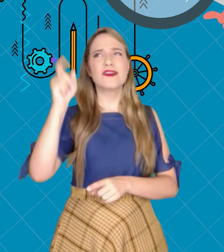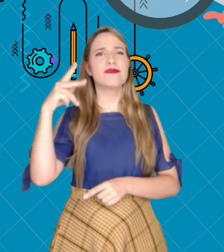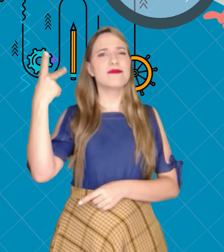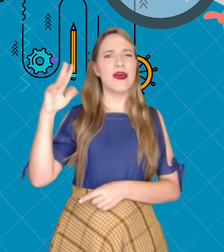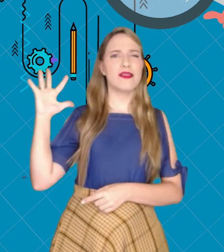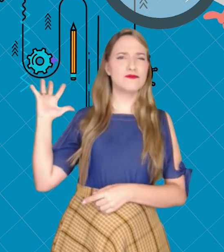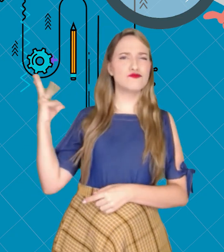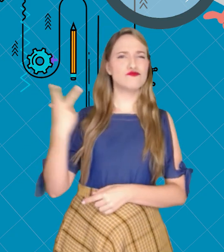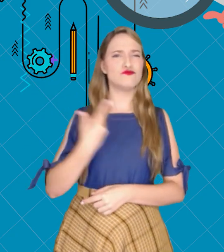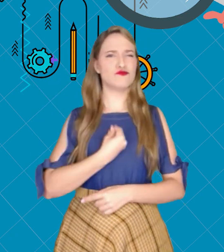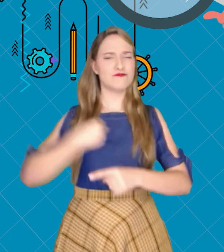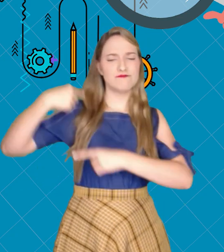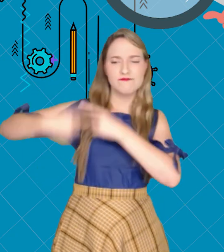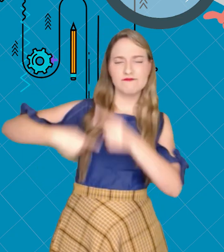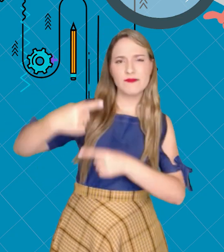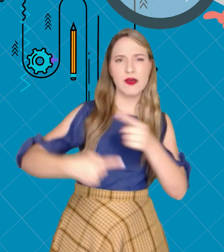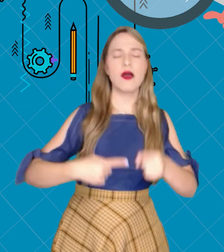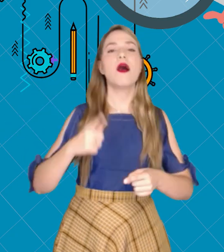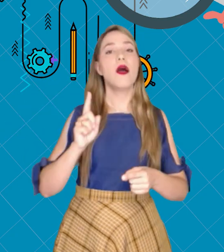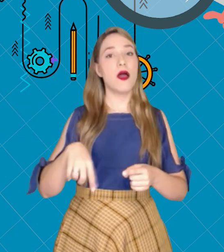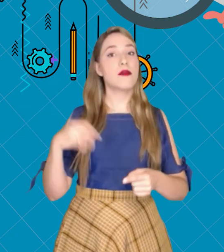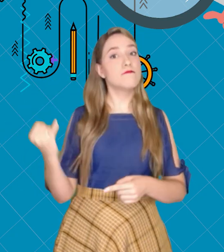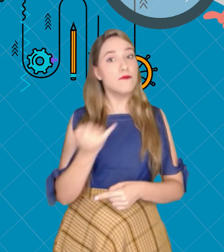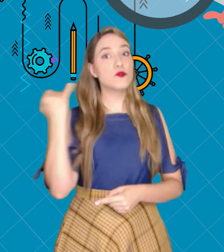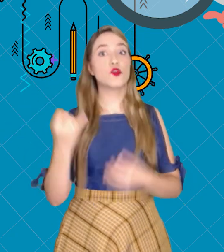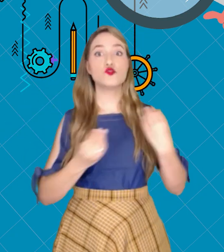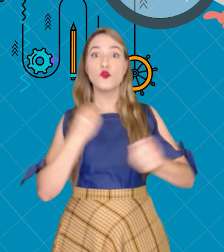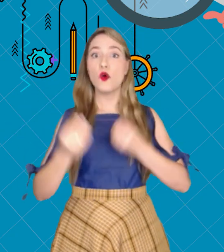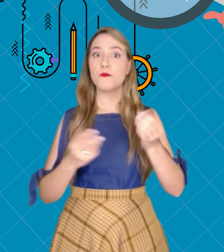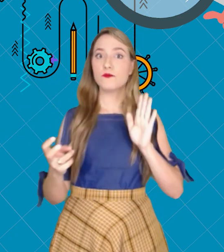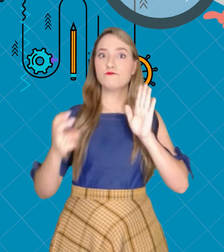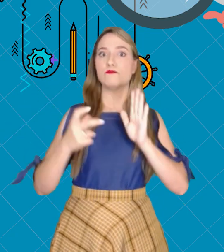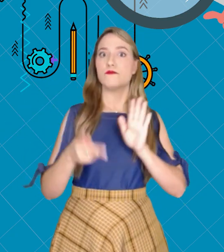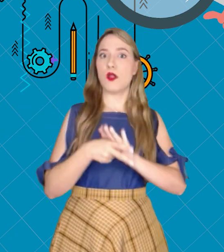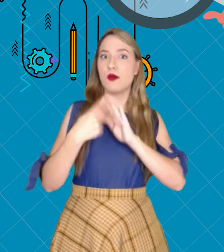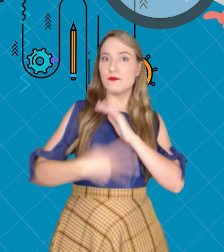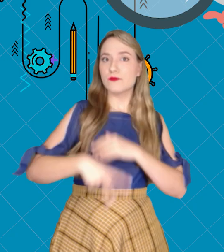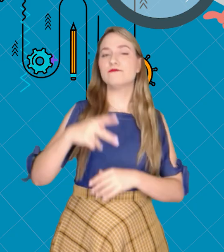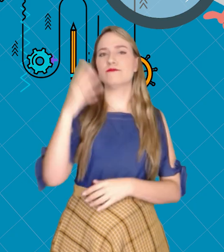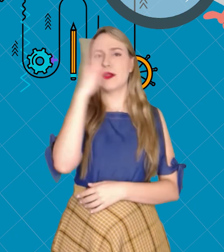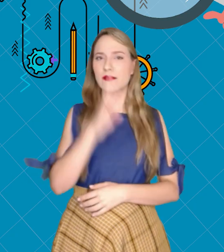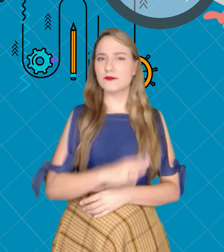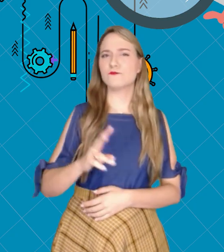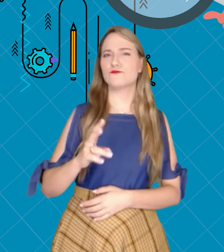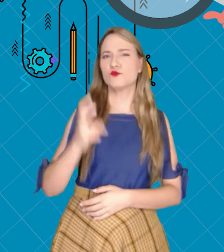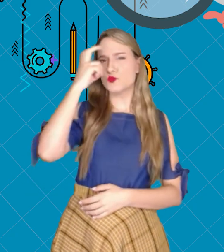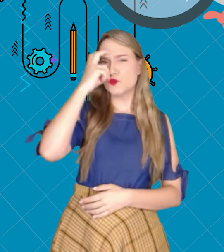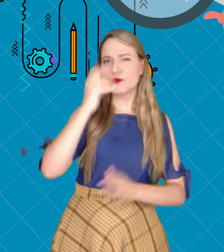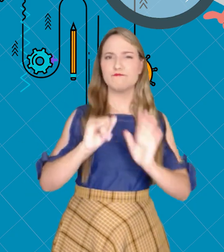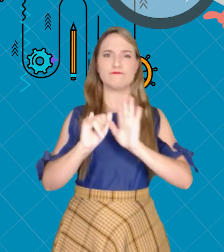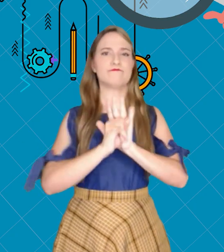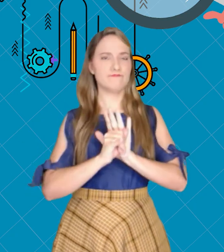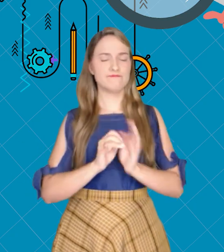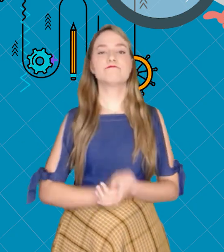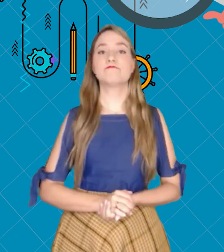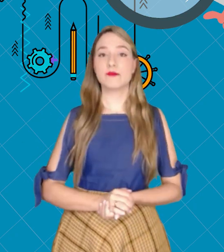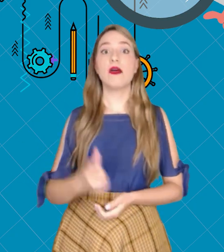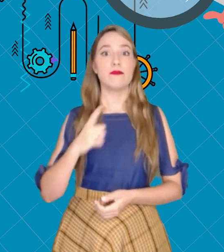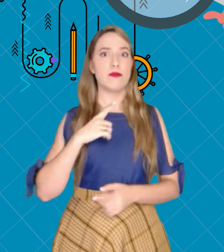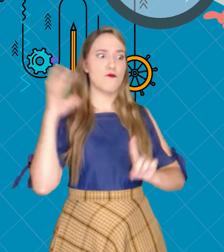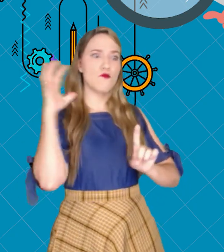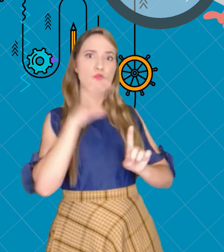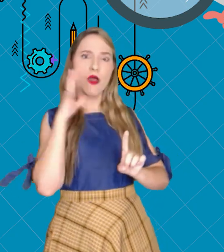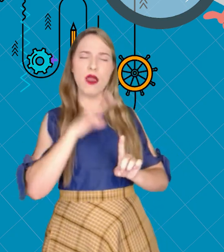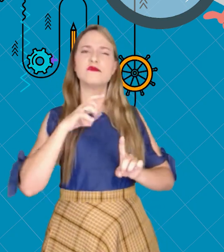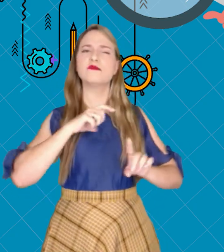seus descendentes têm desempenhado um papel fundamental na formação da identidade cultural do Brasil. E essa influência